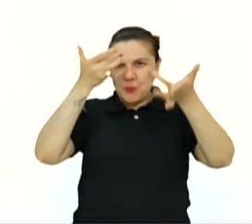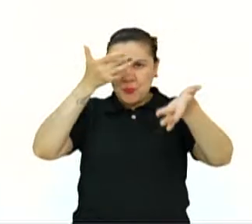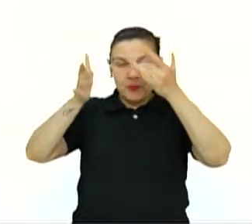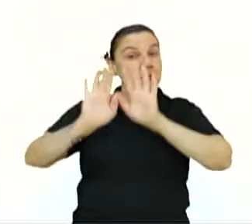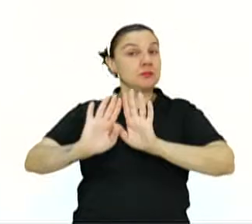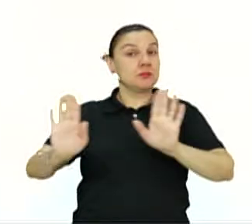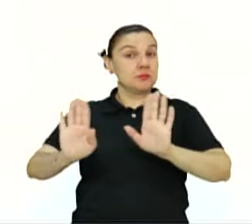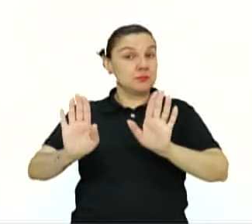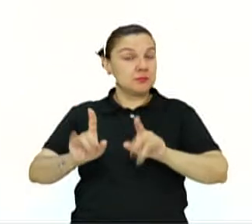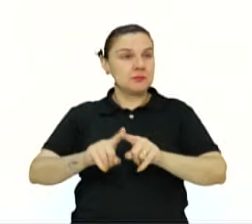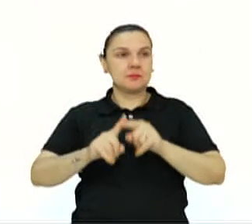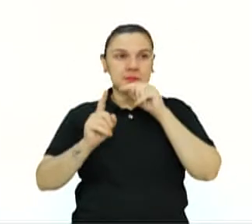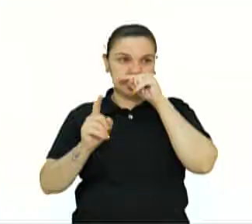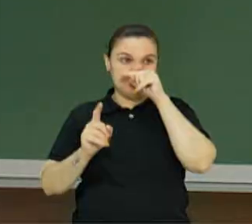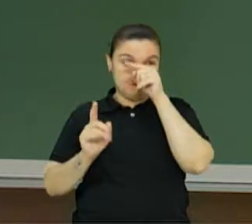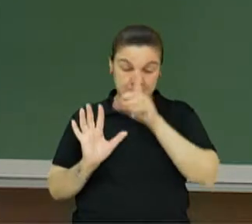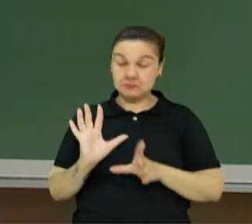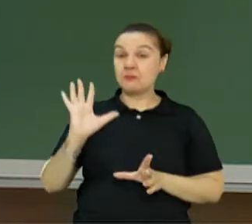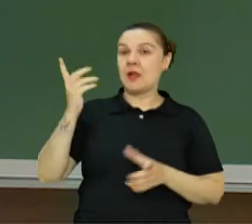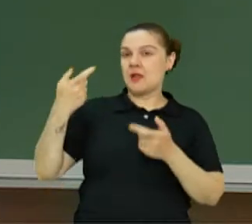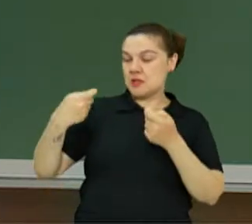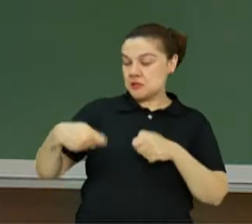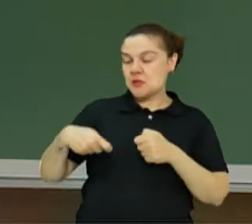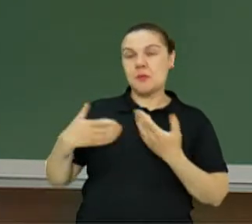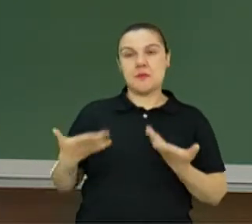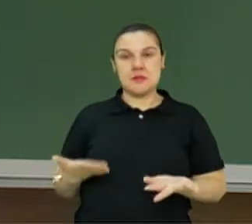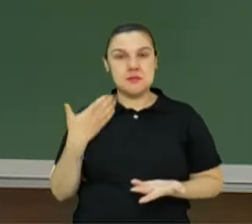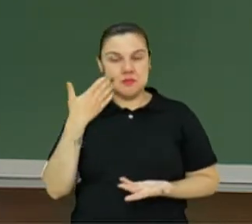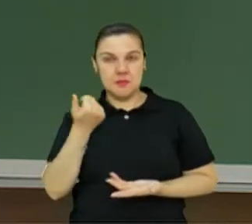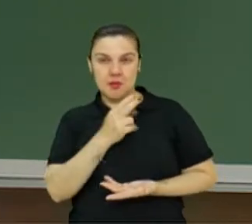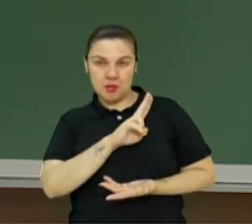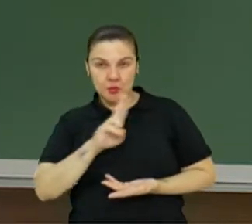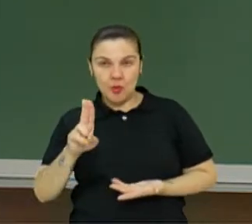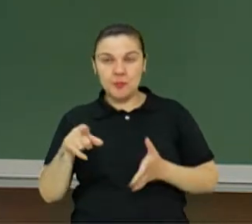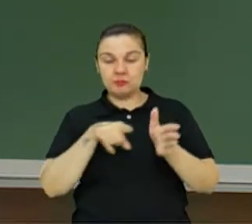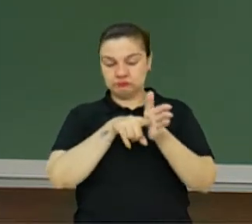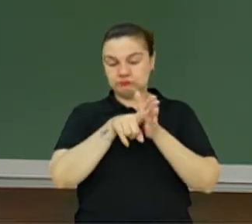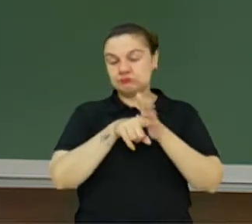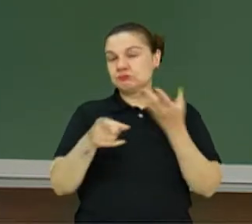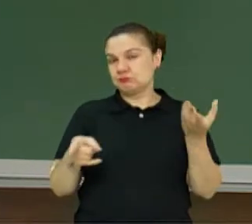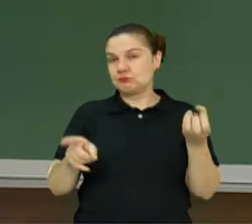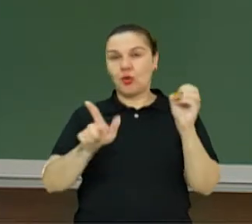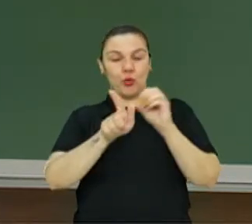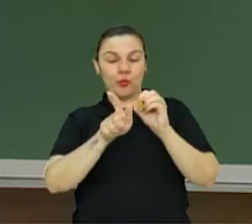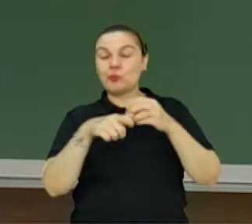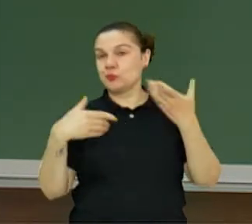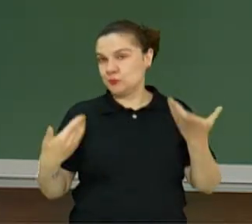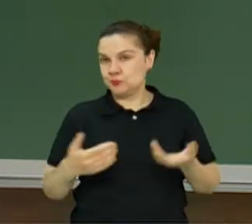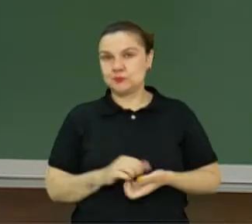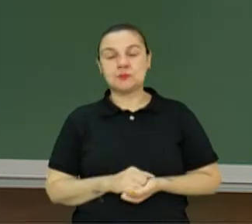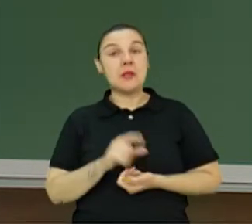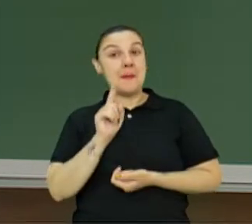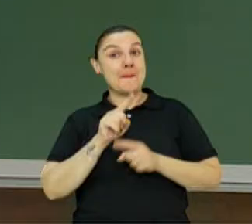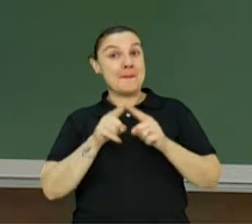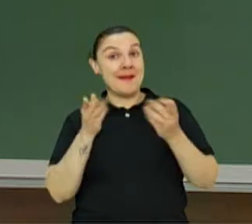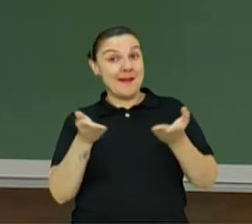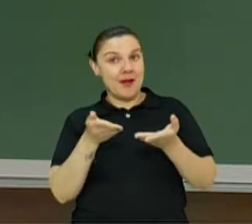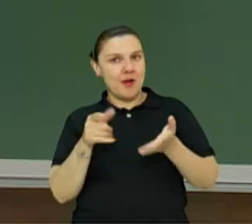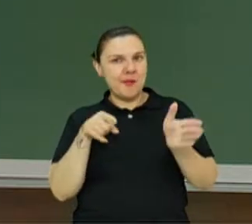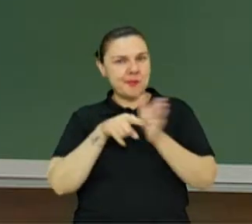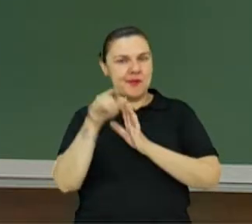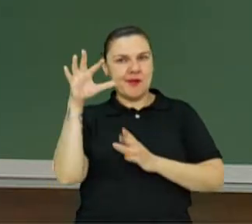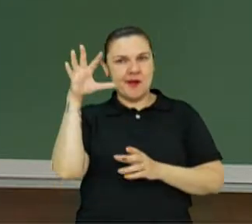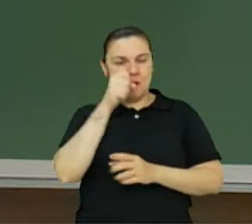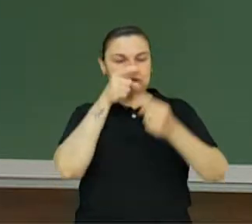científicos, tá? Quando a gente precisa, né, saber nomes científicos, a gente busca, pesquisa, né? Mas é só um quiz,